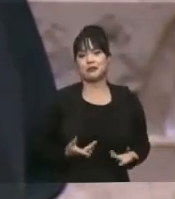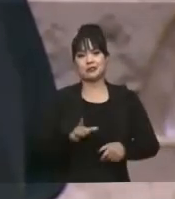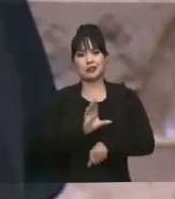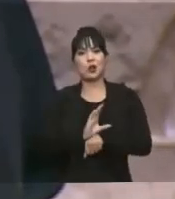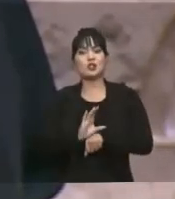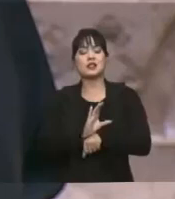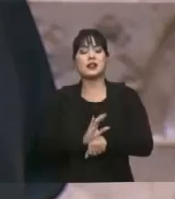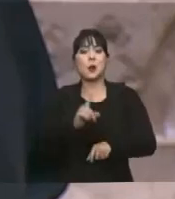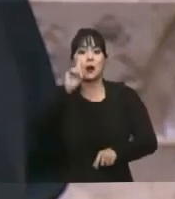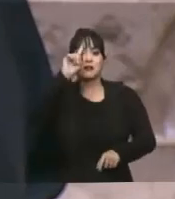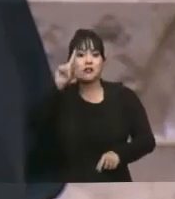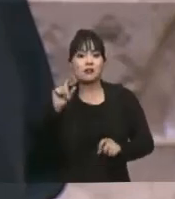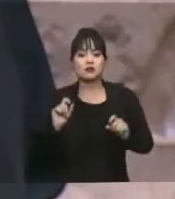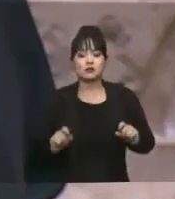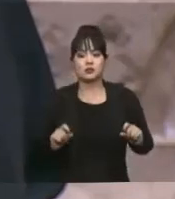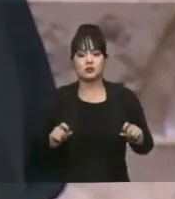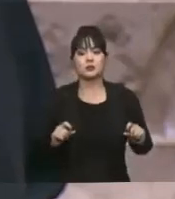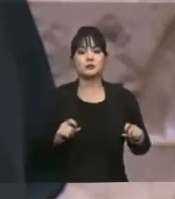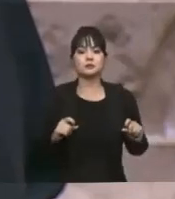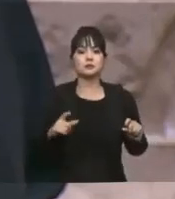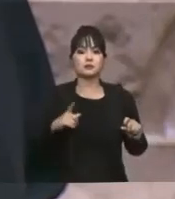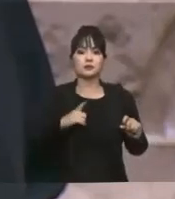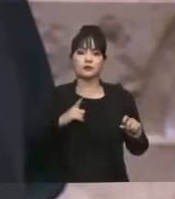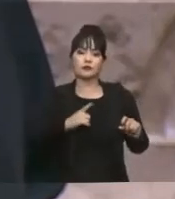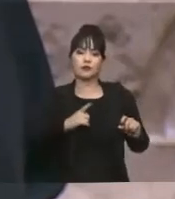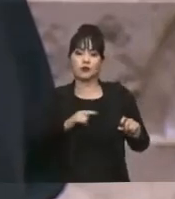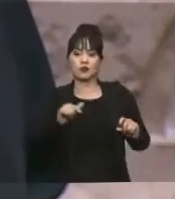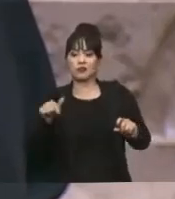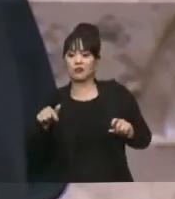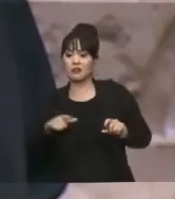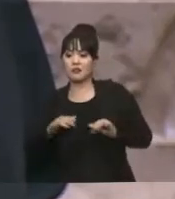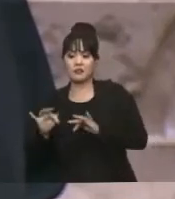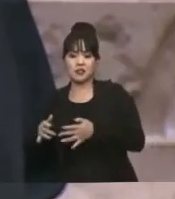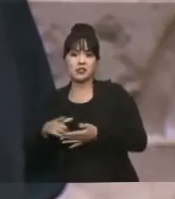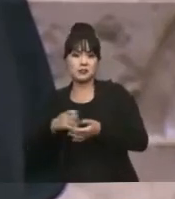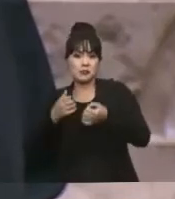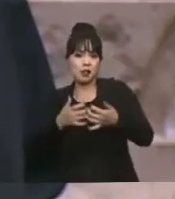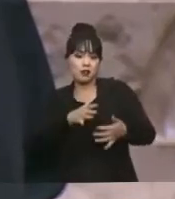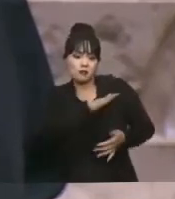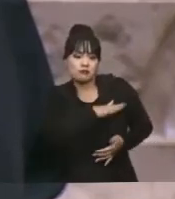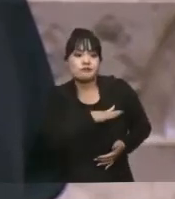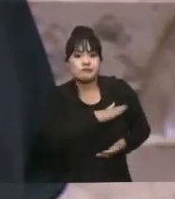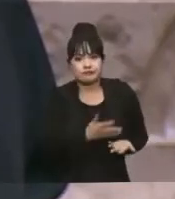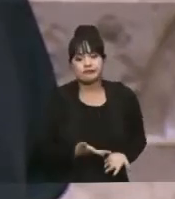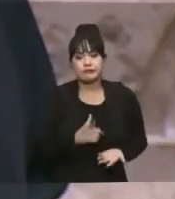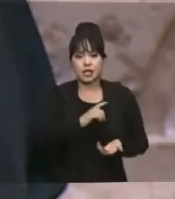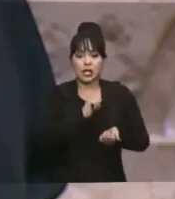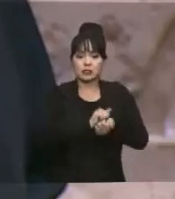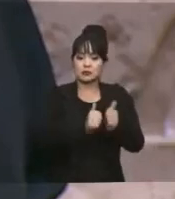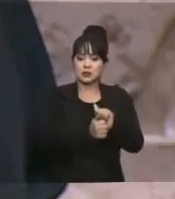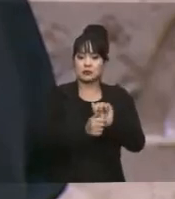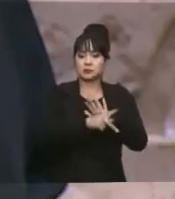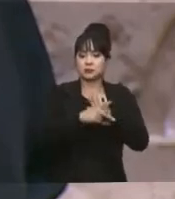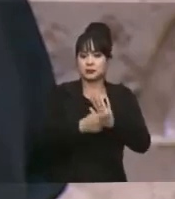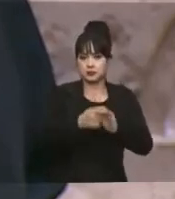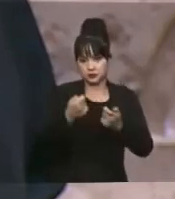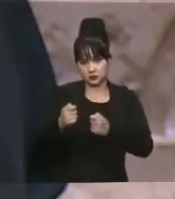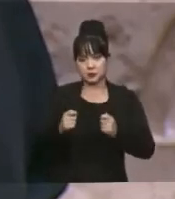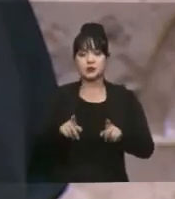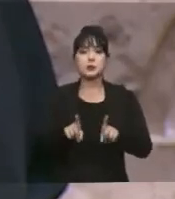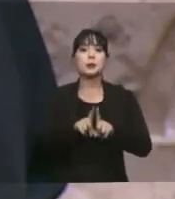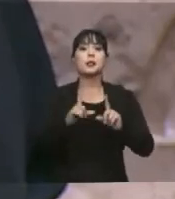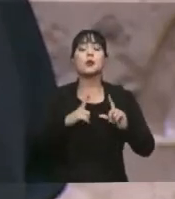contemporâneo a ideia de que os fins justificam os meios. São estes que devem ser adequados e necessários. Há